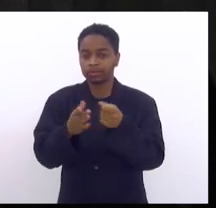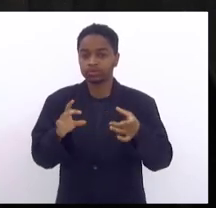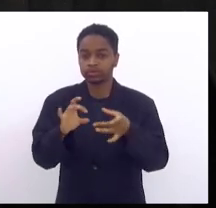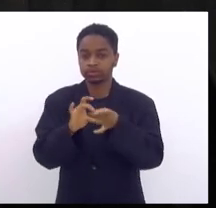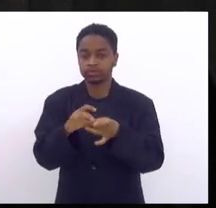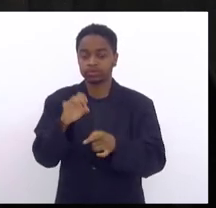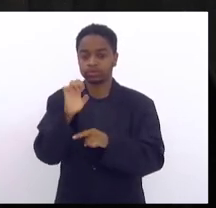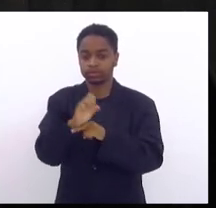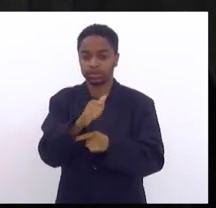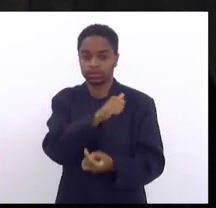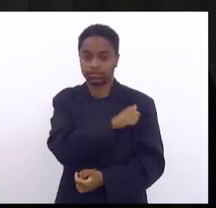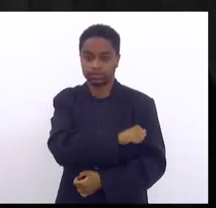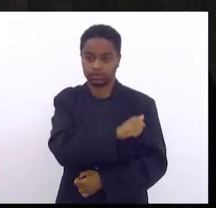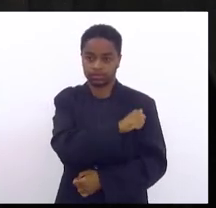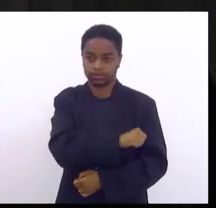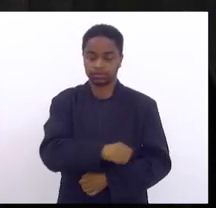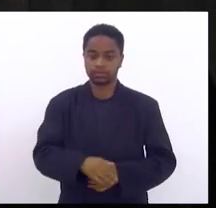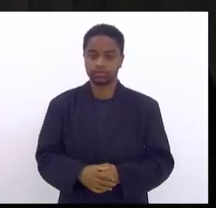Rio de Janeiro.